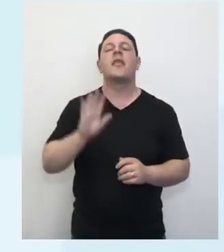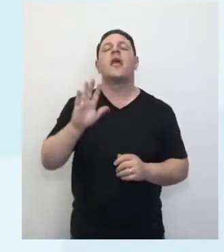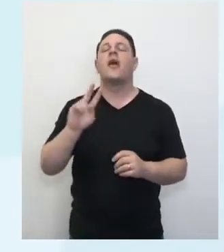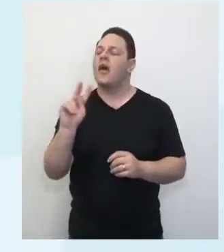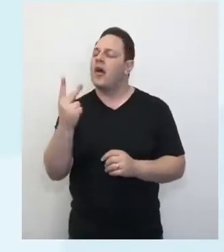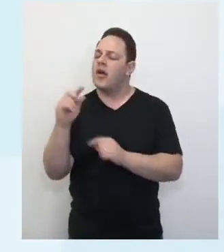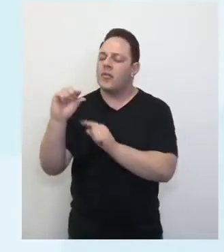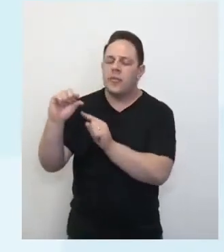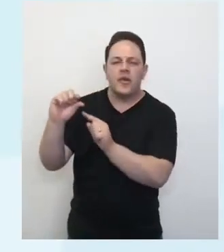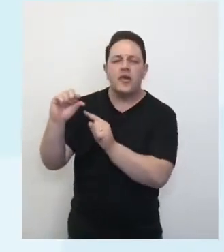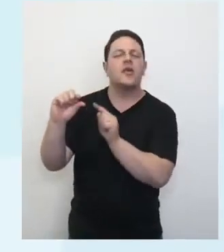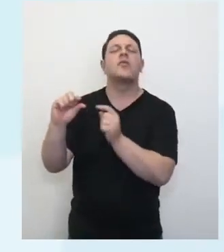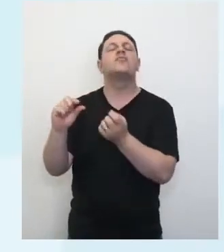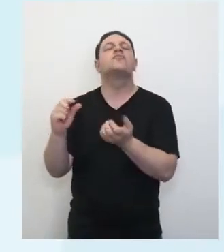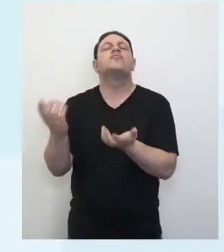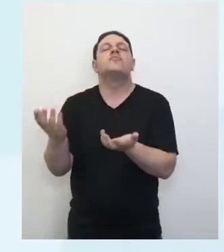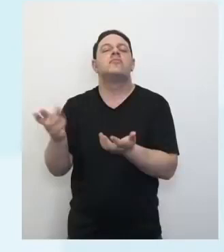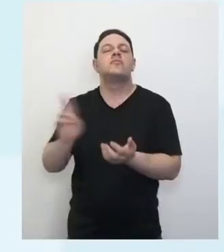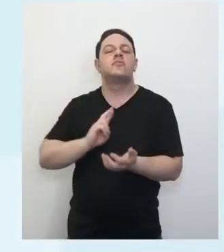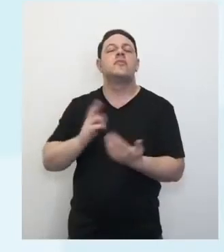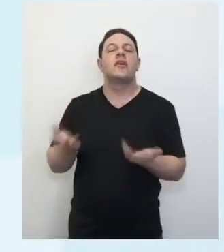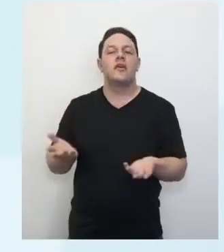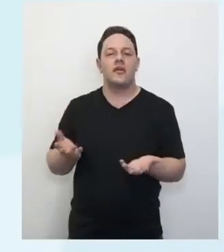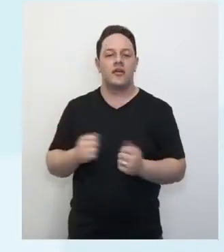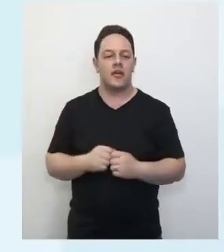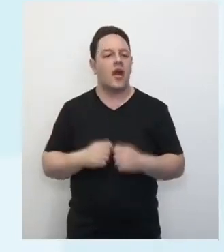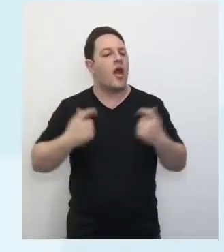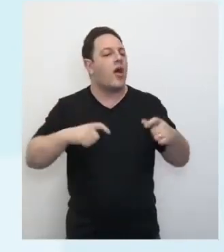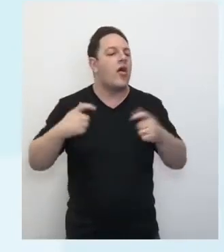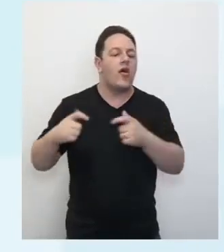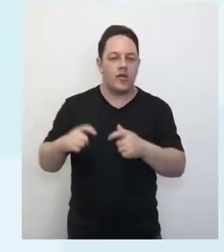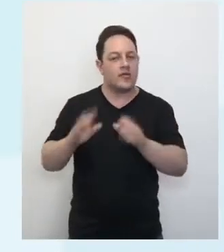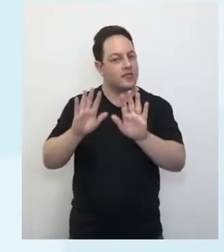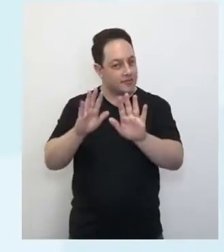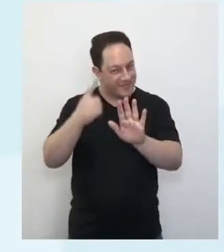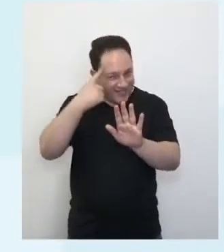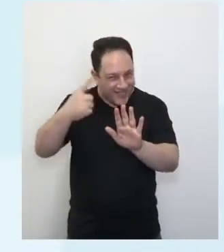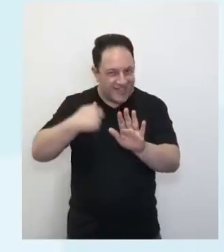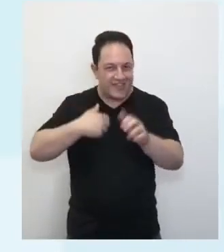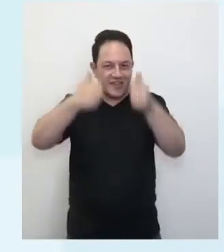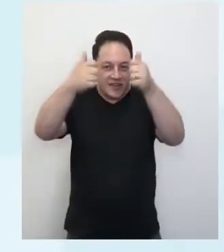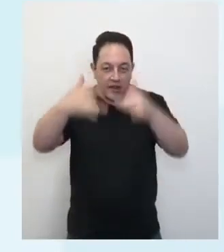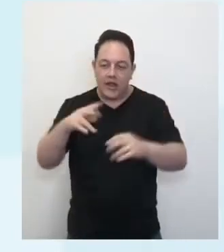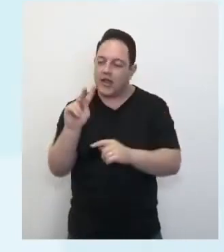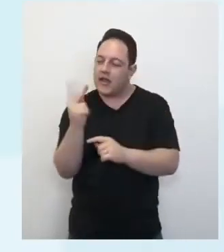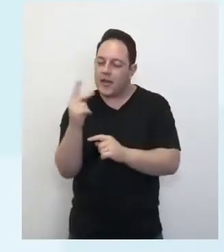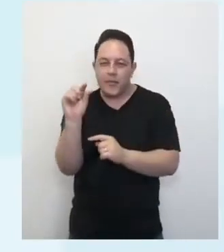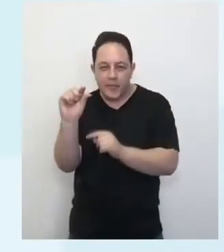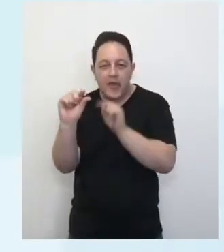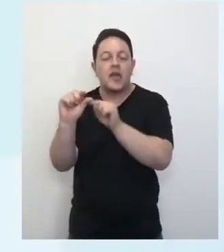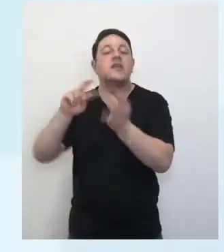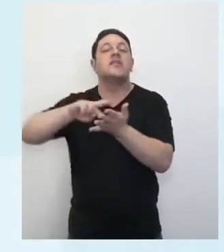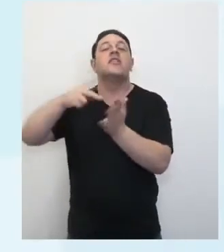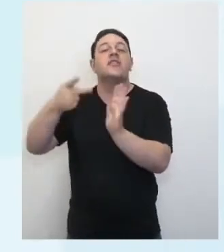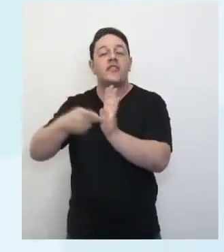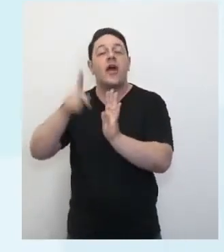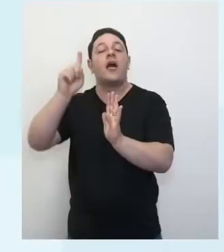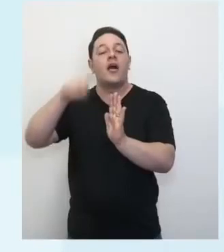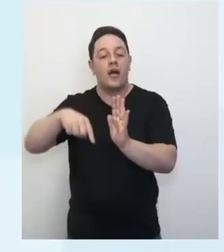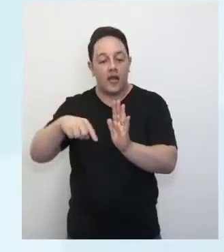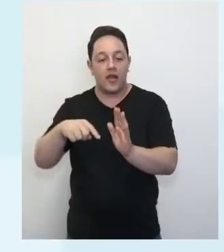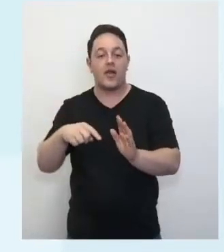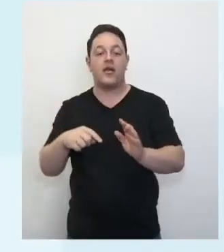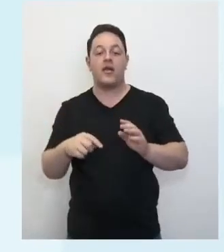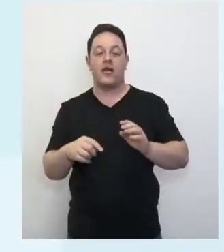agazinho mas cadê agazinho a pera aí eu te expliquei que o agazinho é a altura que vai